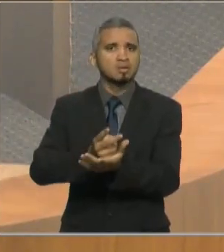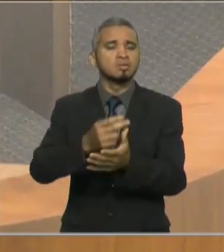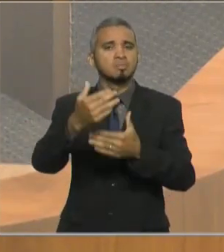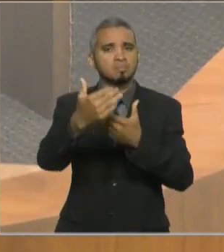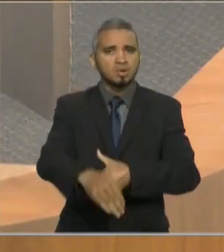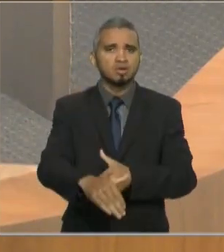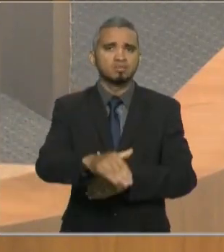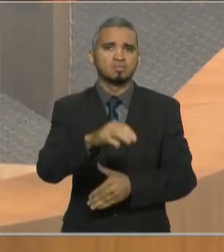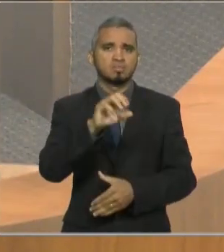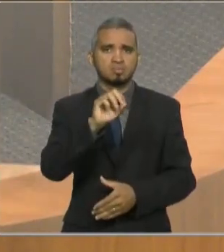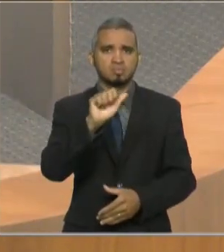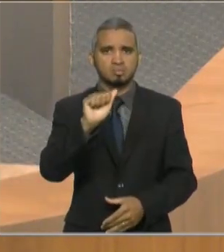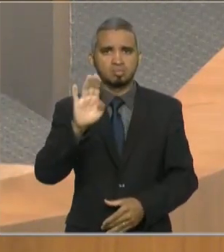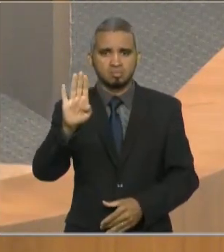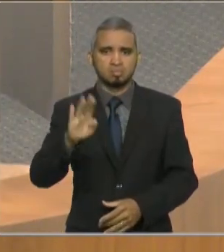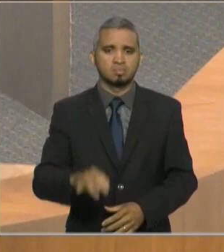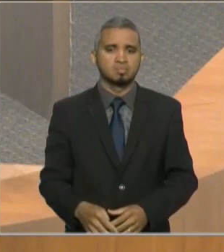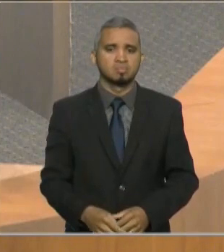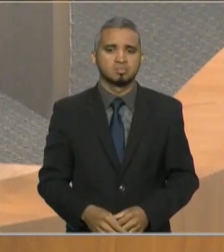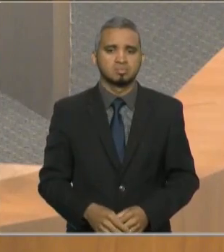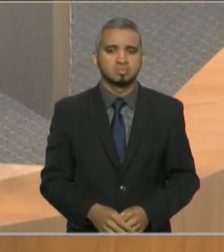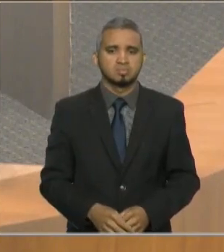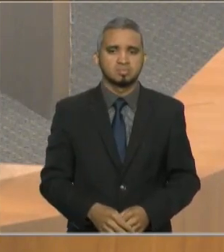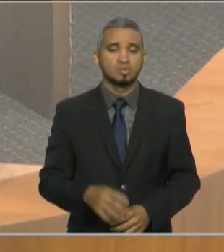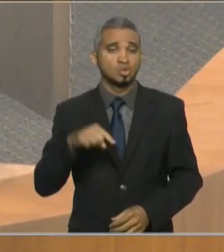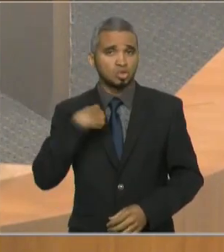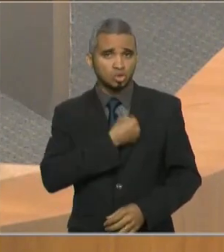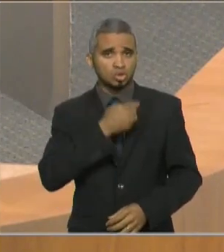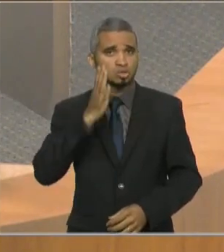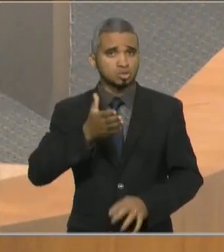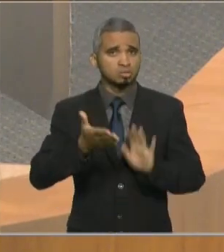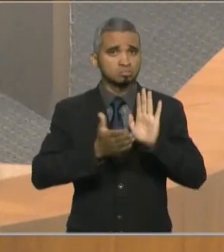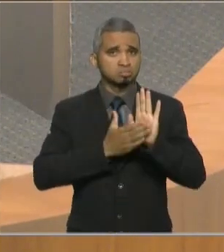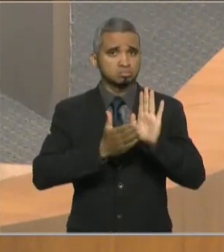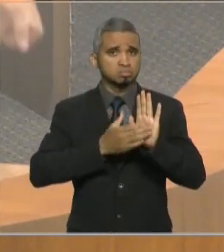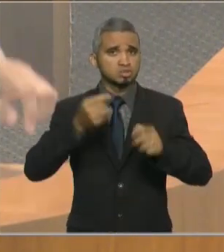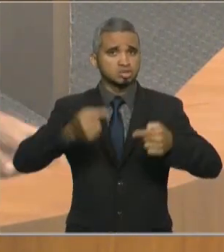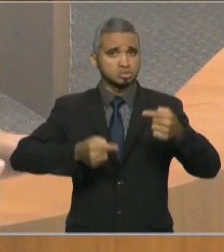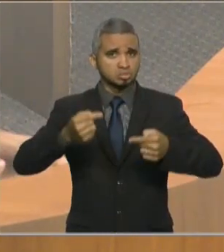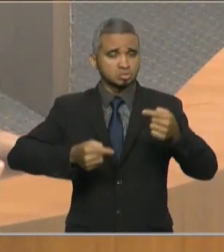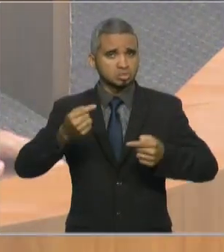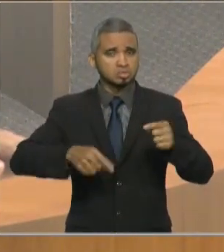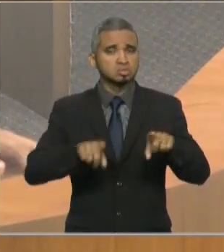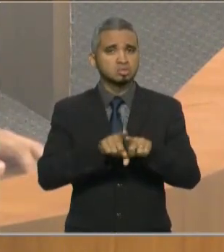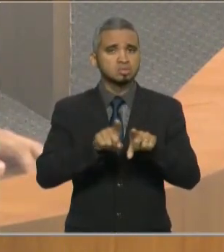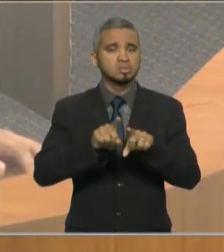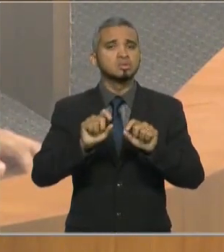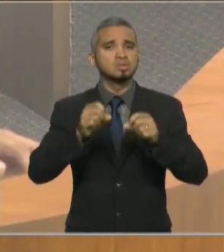Apresentamos aqui nesta casa a discussão e projeto de lei para discutir o piso salarial dos advogados.